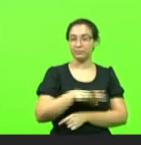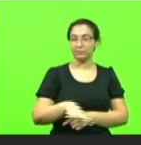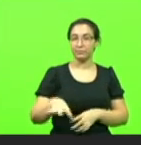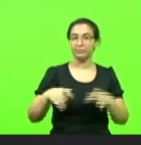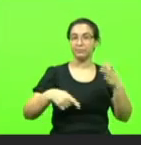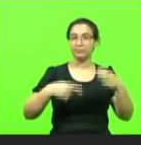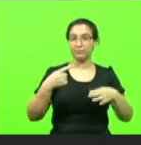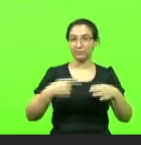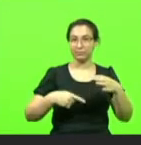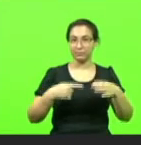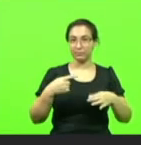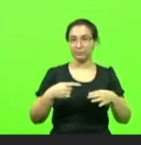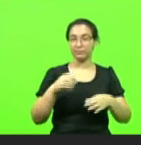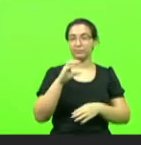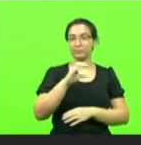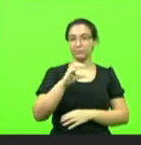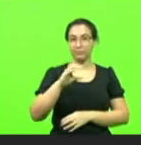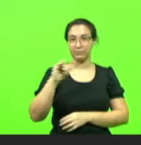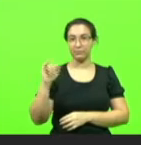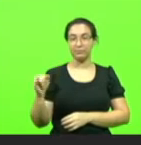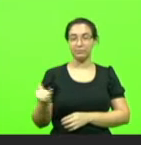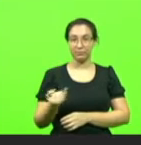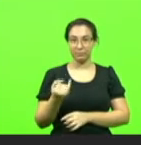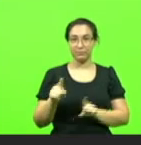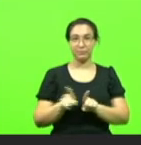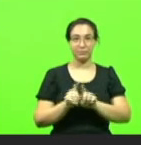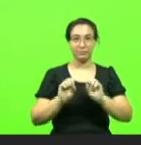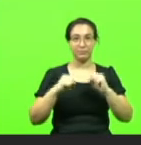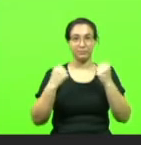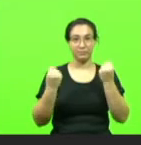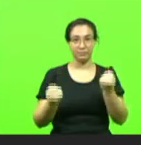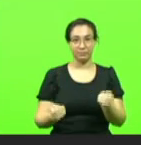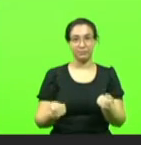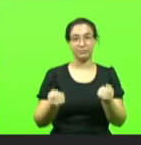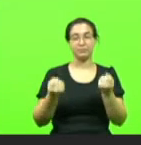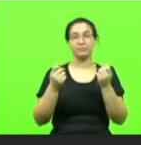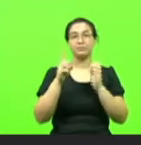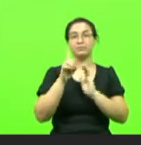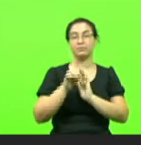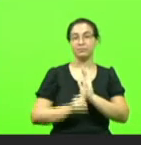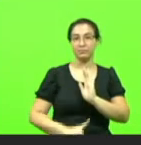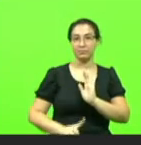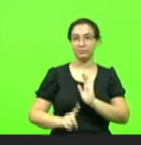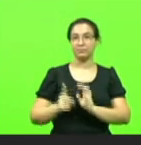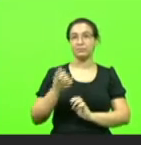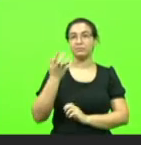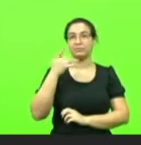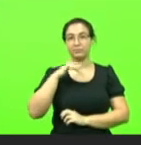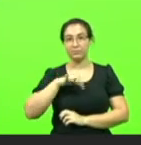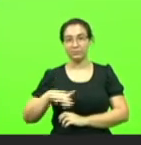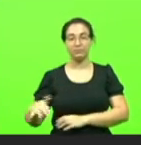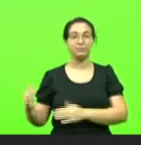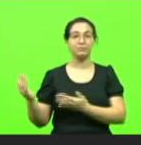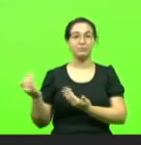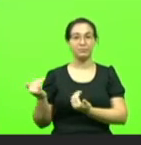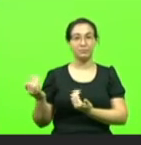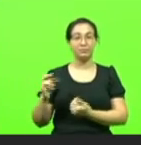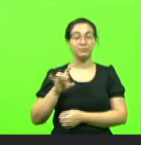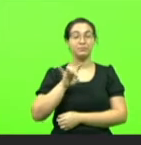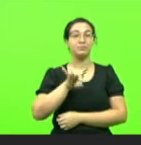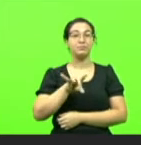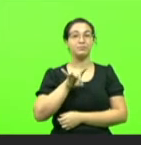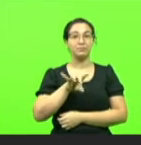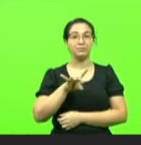das comissões da construção de justiça e da defesa dos Direitos da Criança e do Adolescente a pena